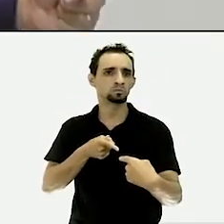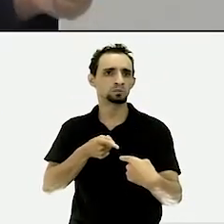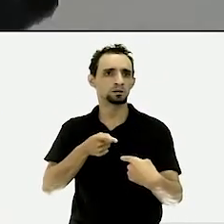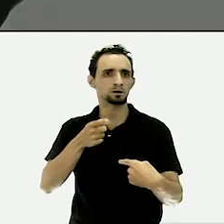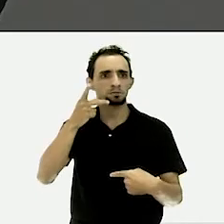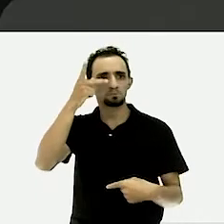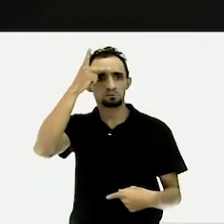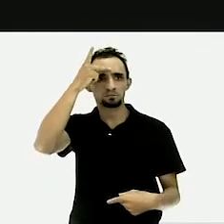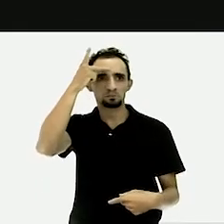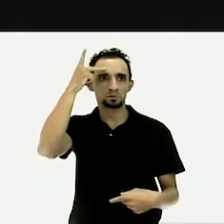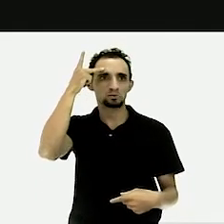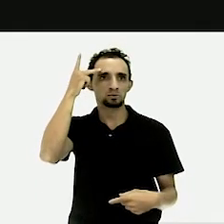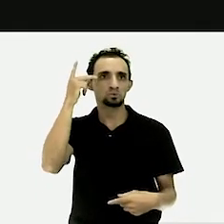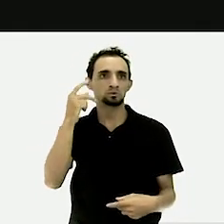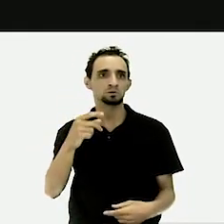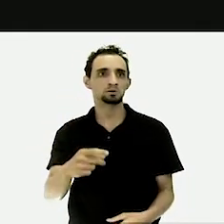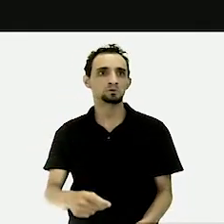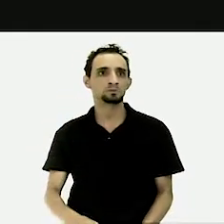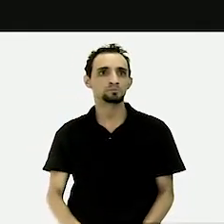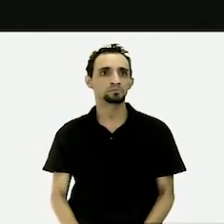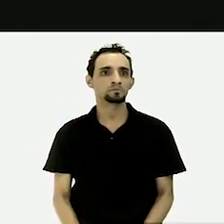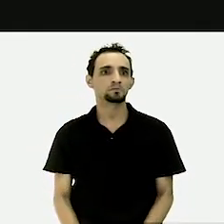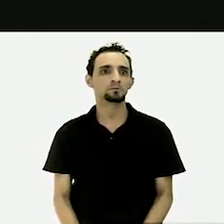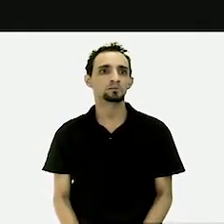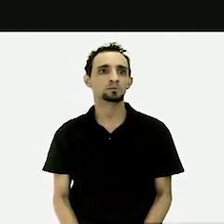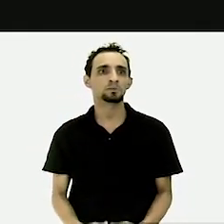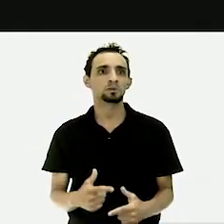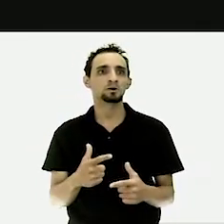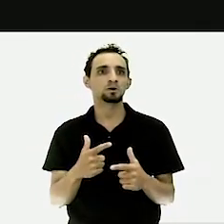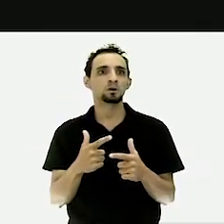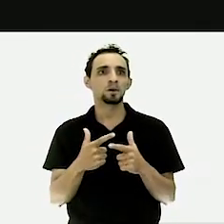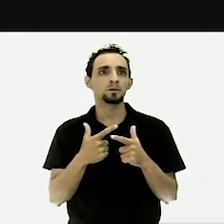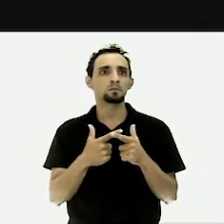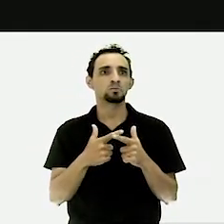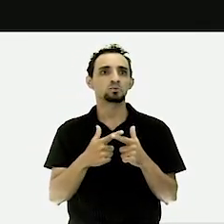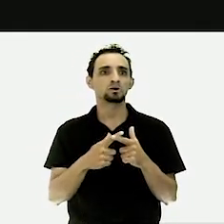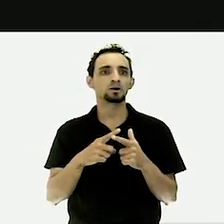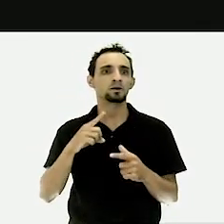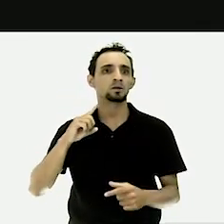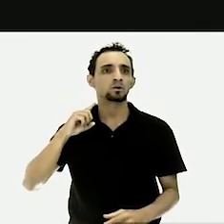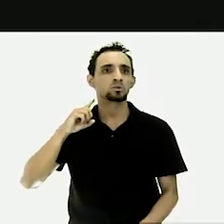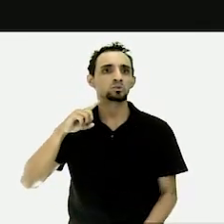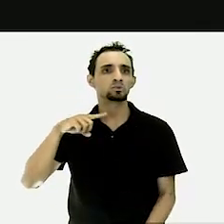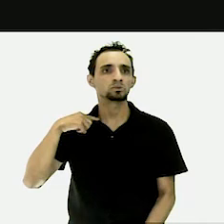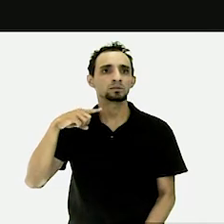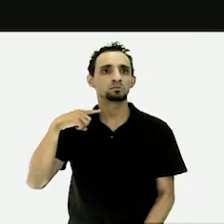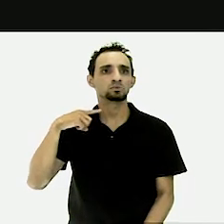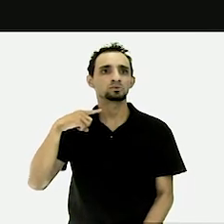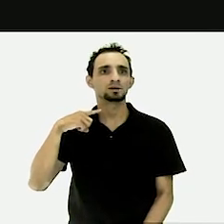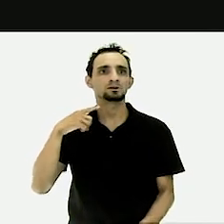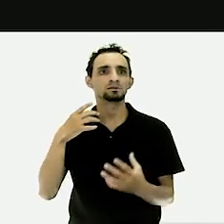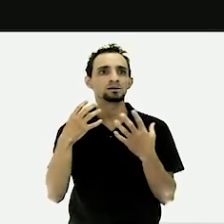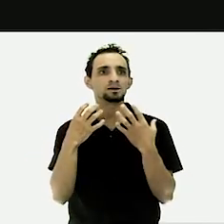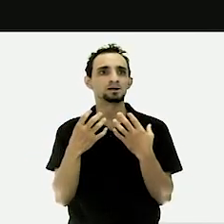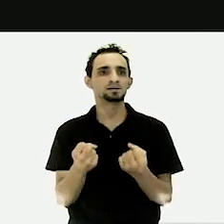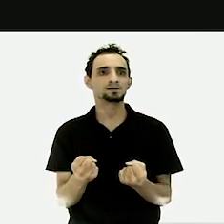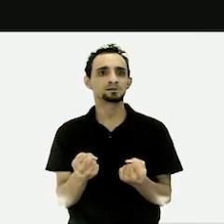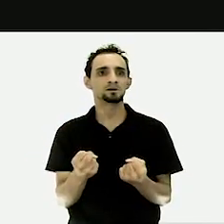proibiu que os advogados, aliás, se o advogado usar, vai ser como se fosse matéria inepta. Não se aceita mais